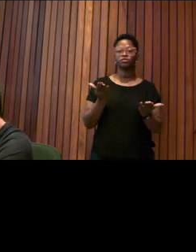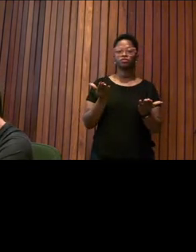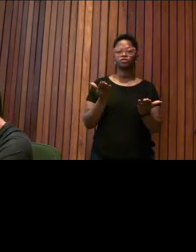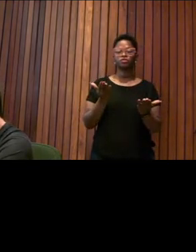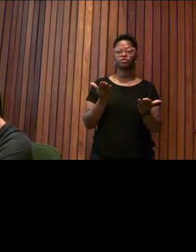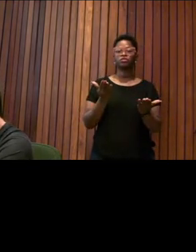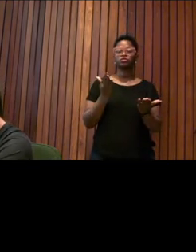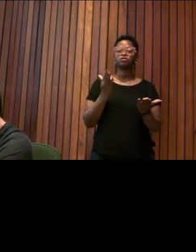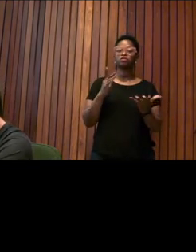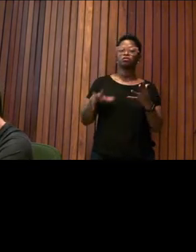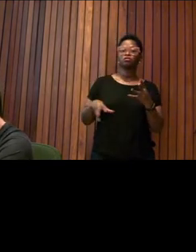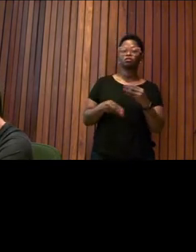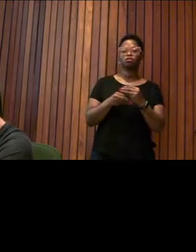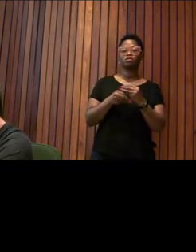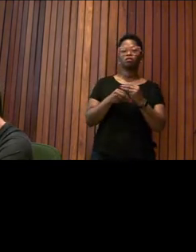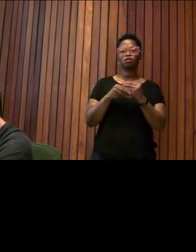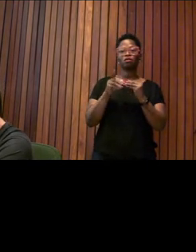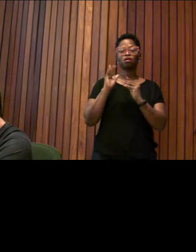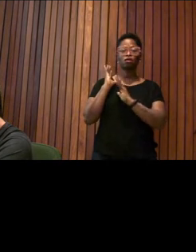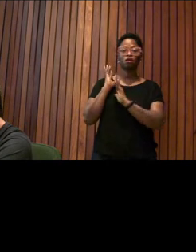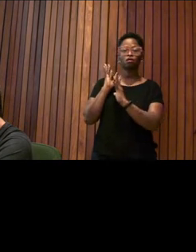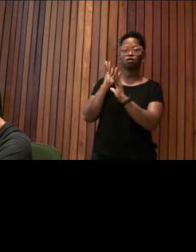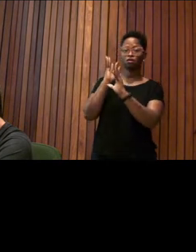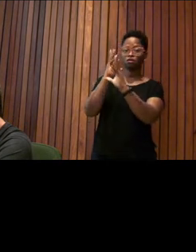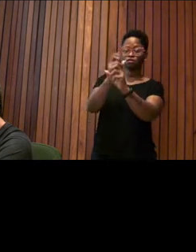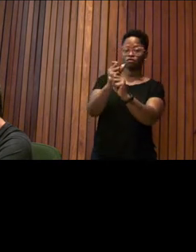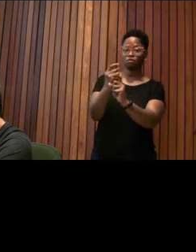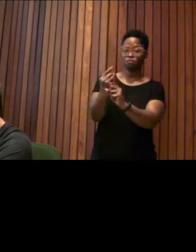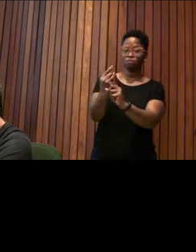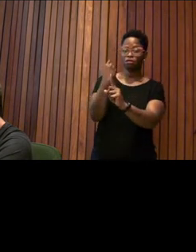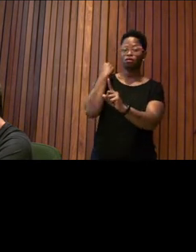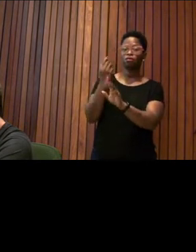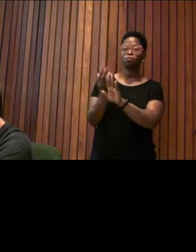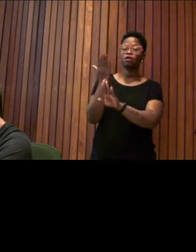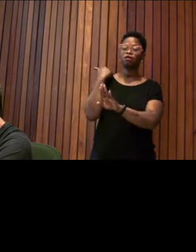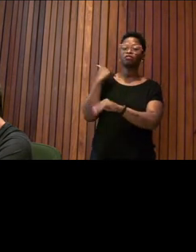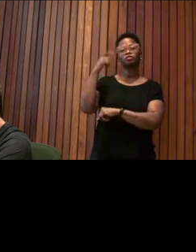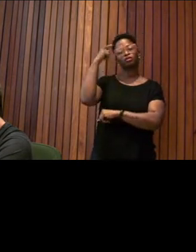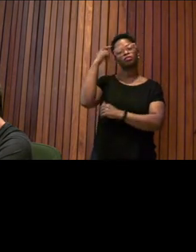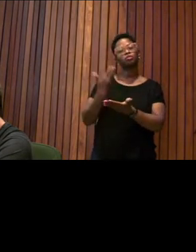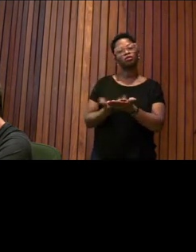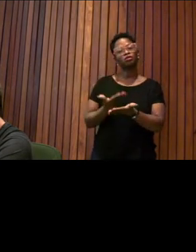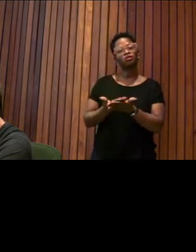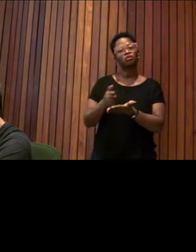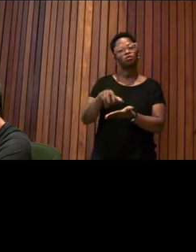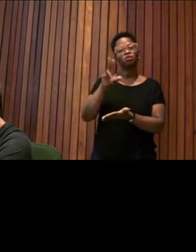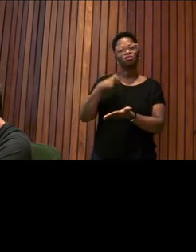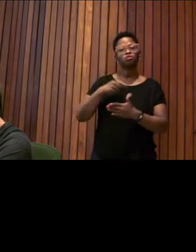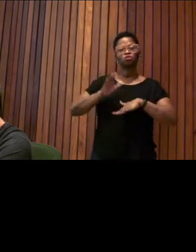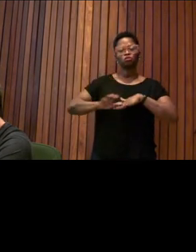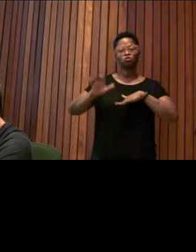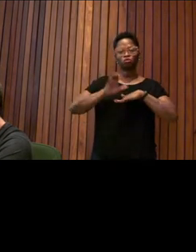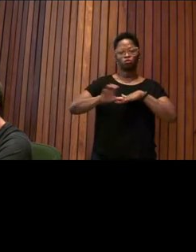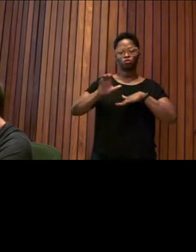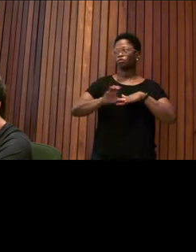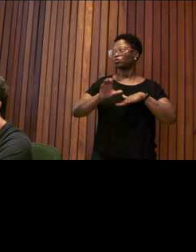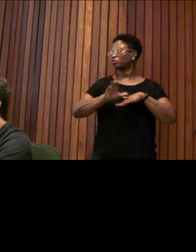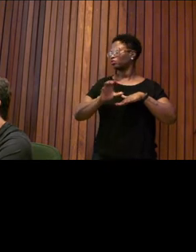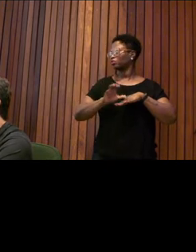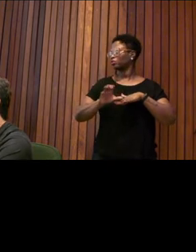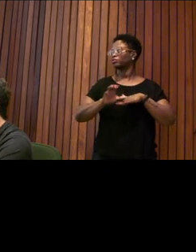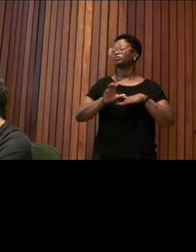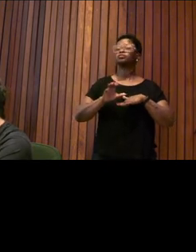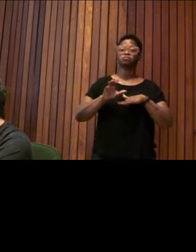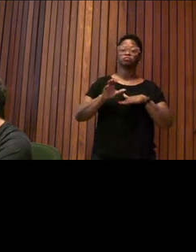um adendo, né? Foi uma revisitar uma época. Lembrar do tempo que era estudante e o quanto esse curso engrandeceu a